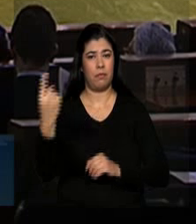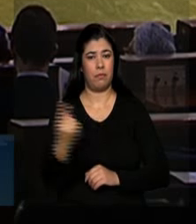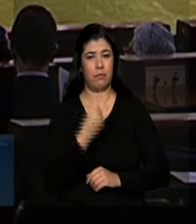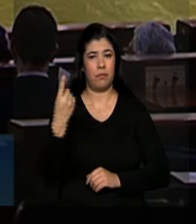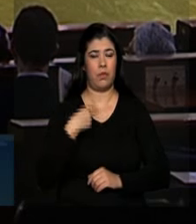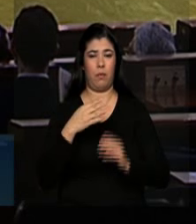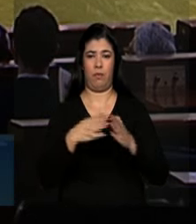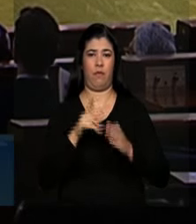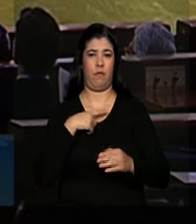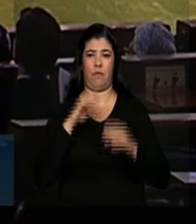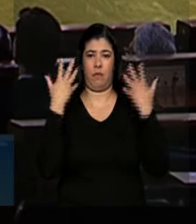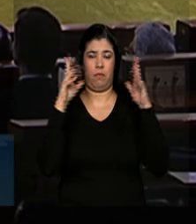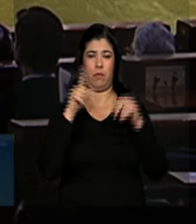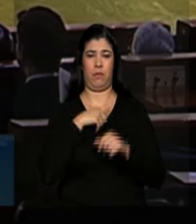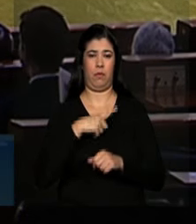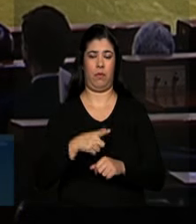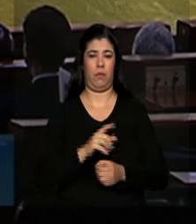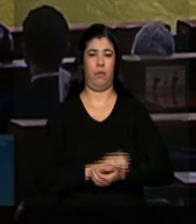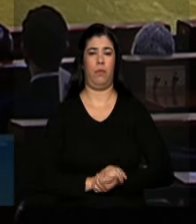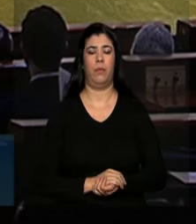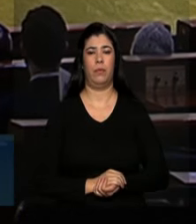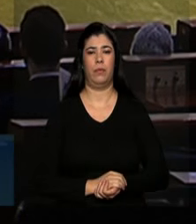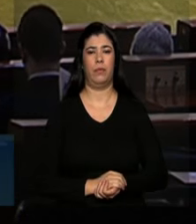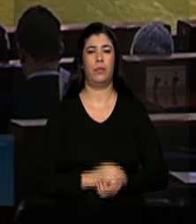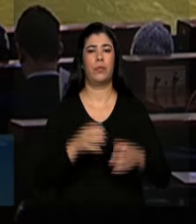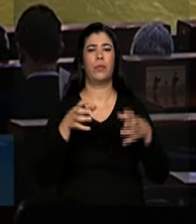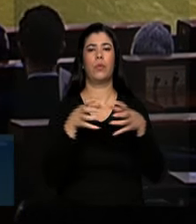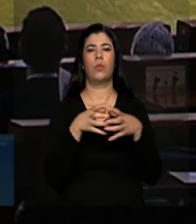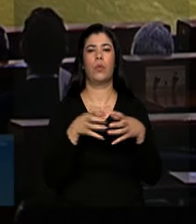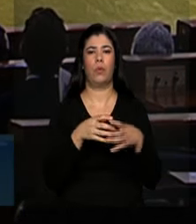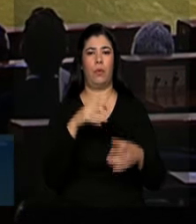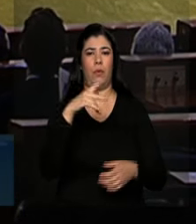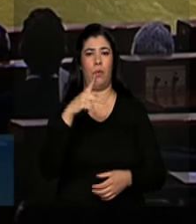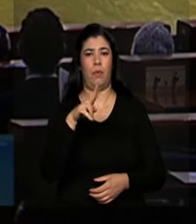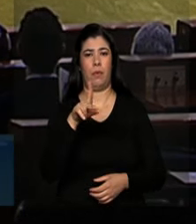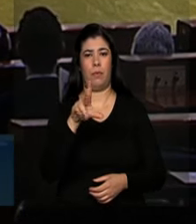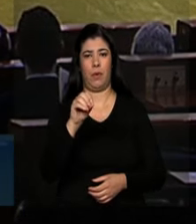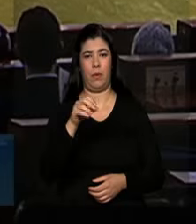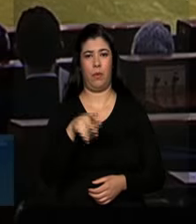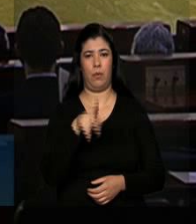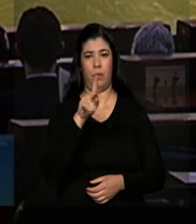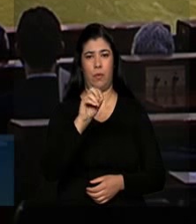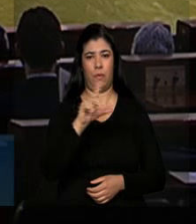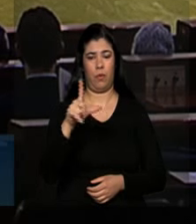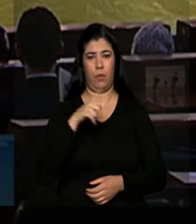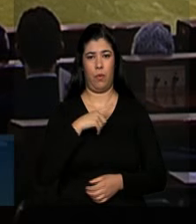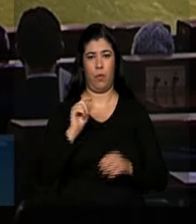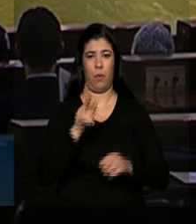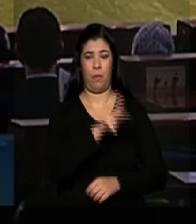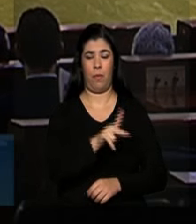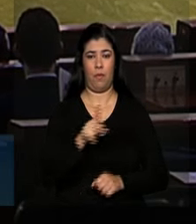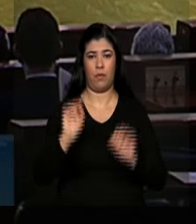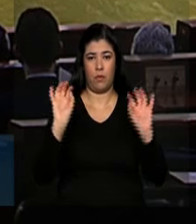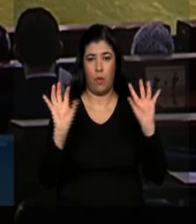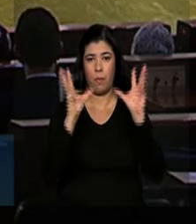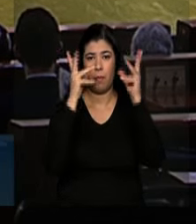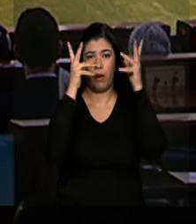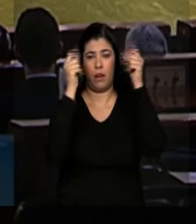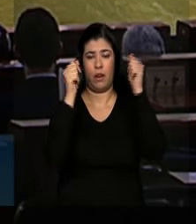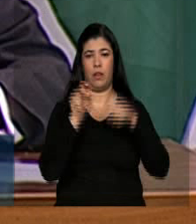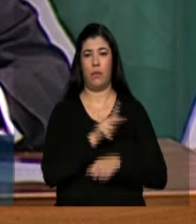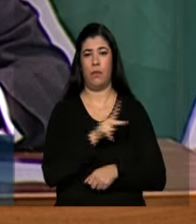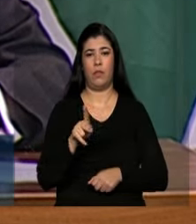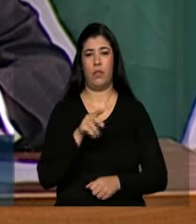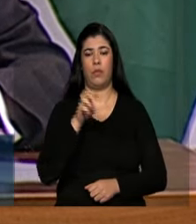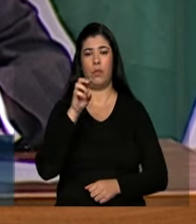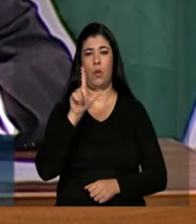aplausos. A turma Paulo Coll tem como professor homenageado o conselheiro Eduardo Uziel, professor